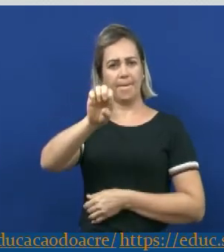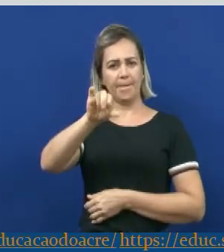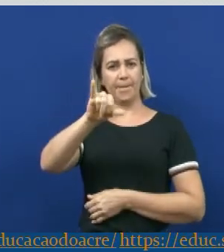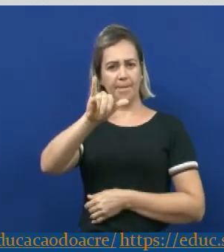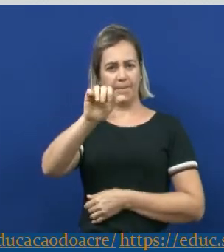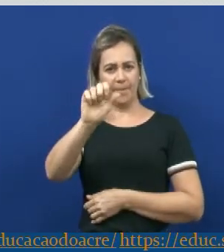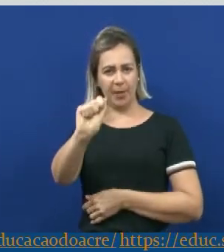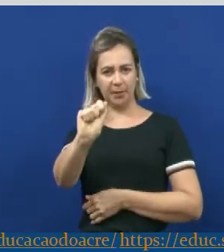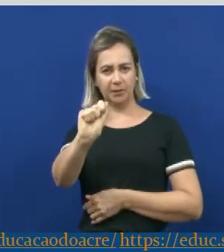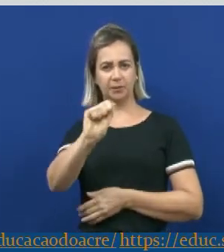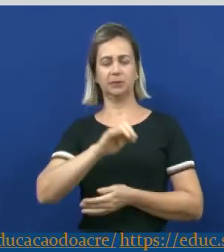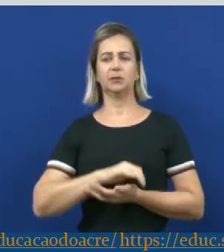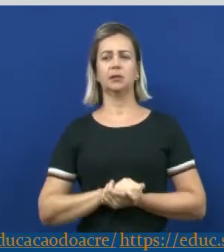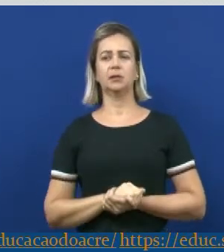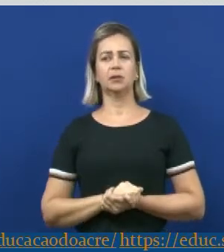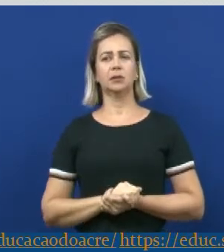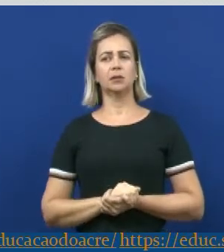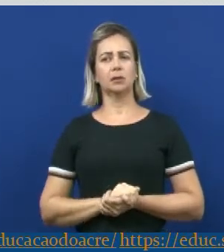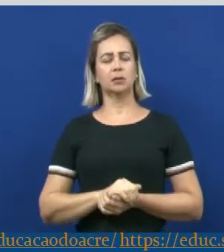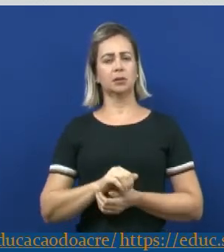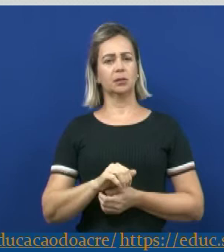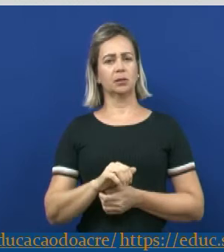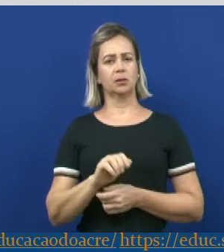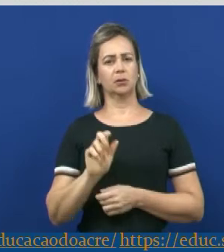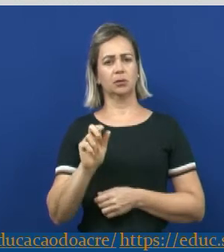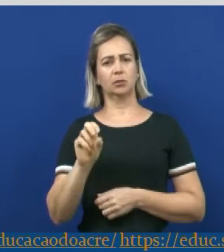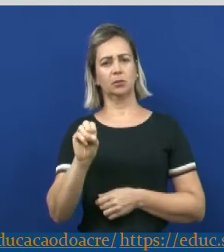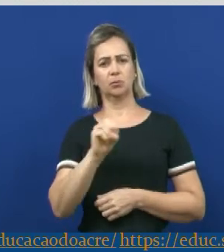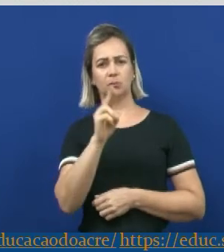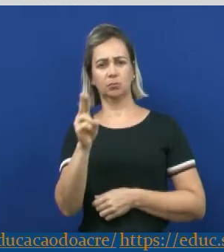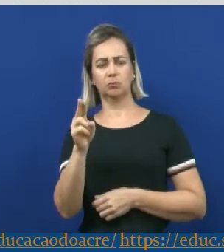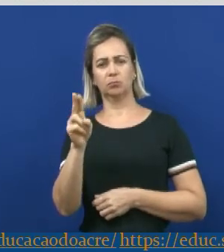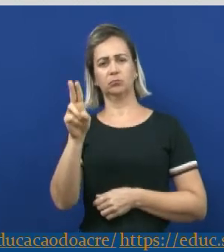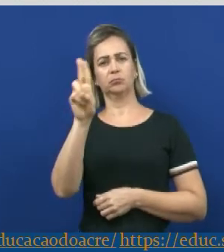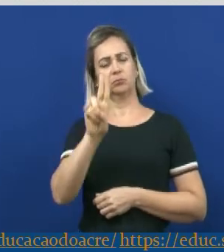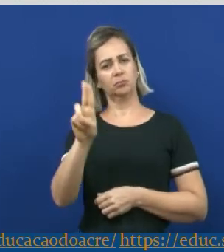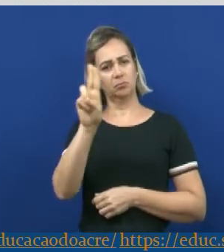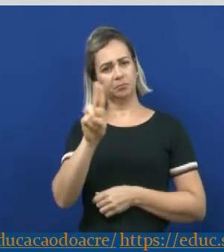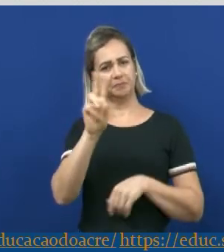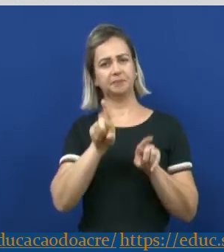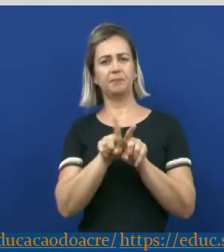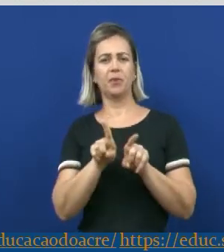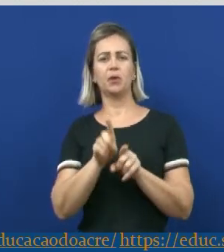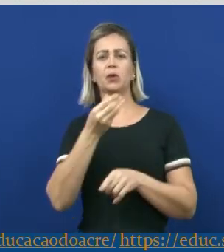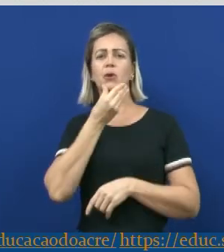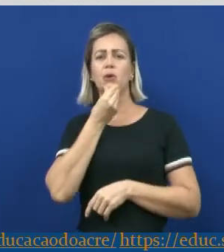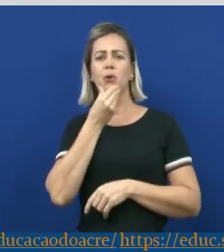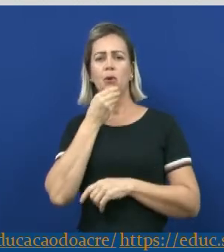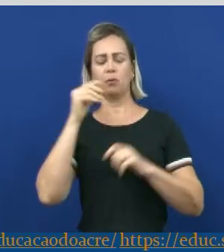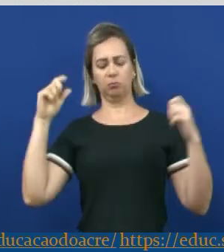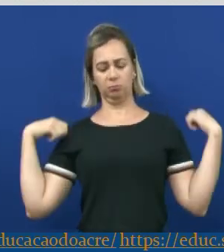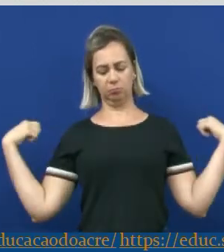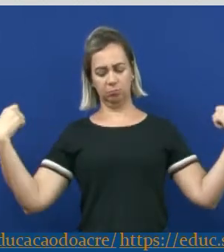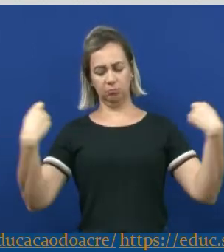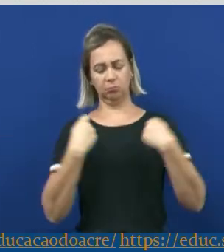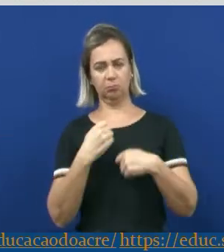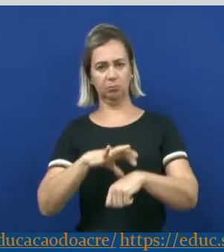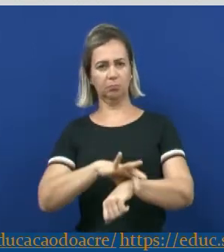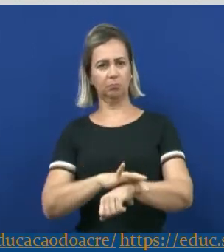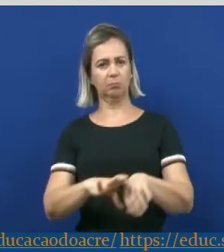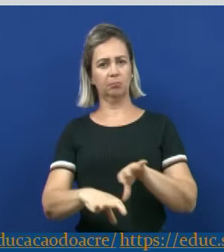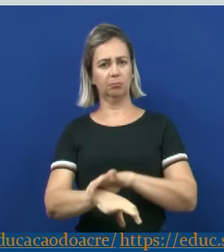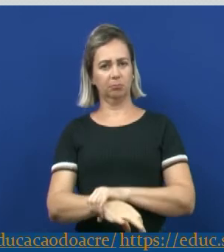certo? Lleva una chaqueta, né? Aí eu tenho uma grafia igual do português, porém a pronúncia é